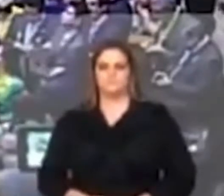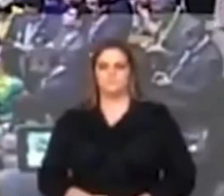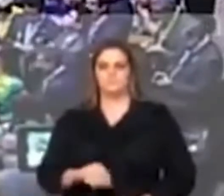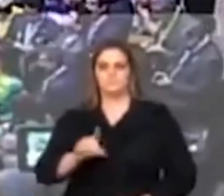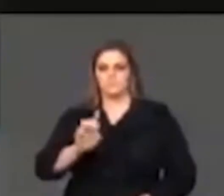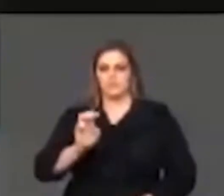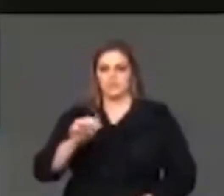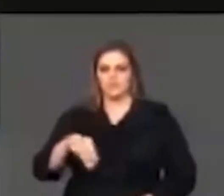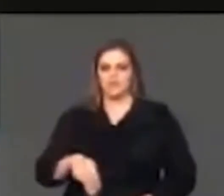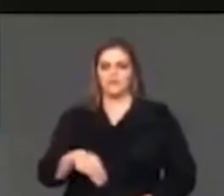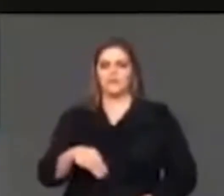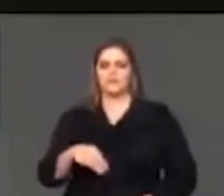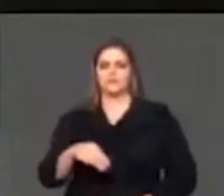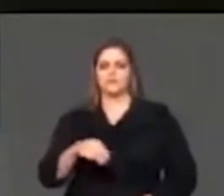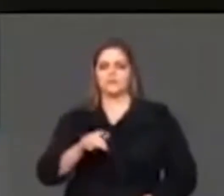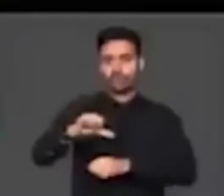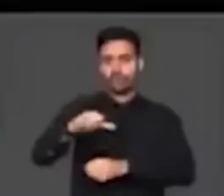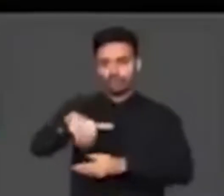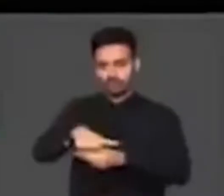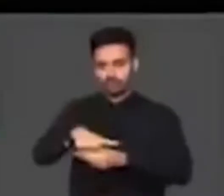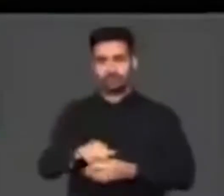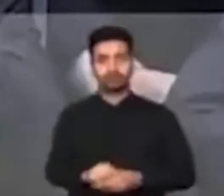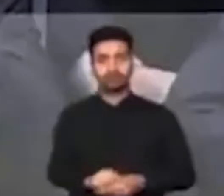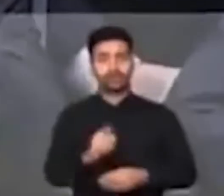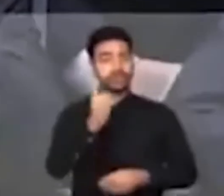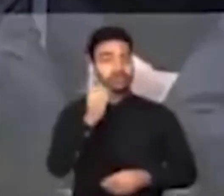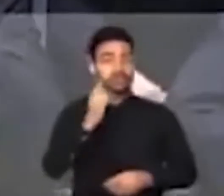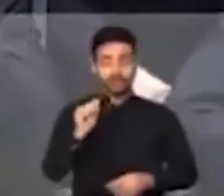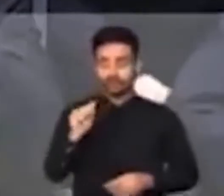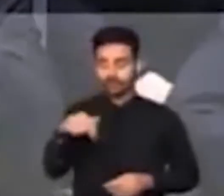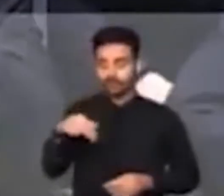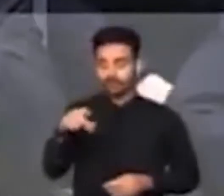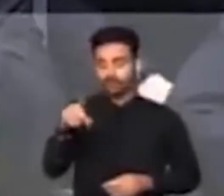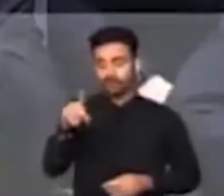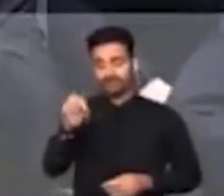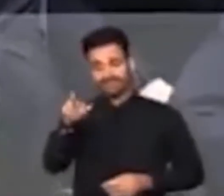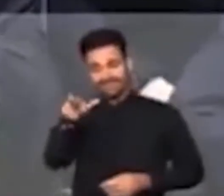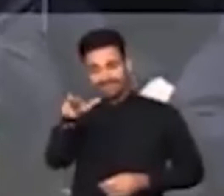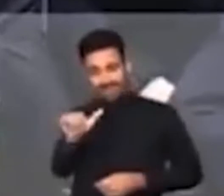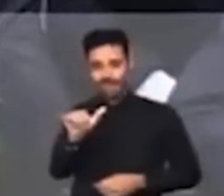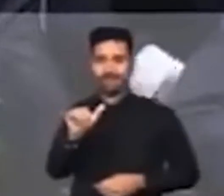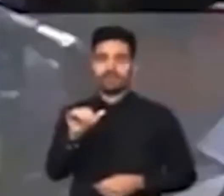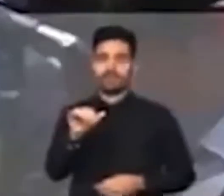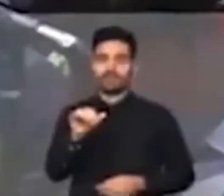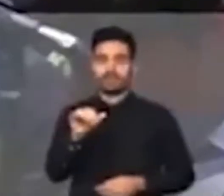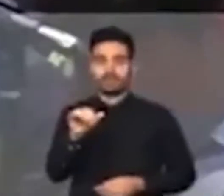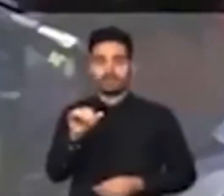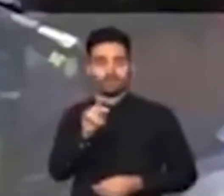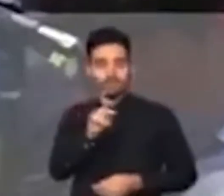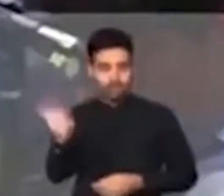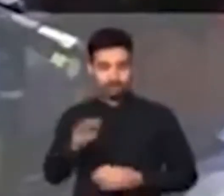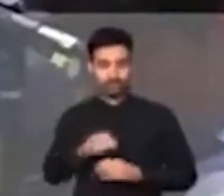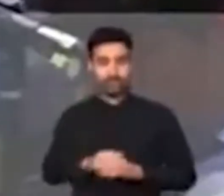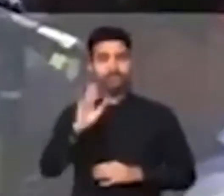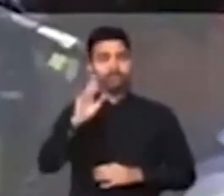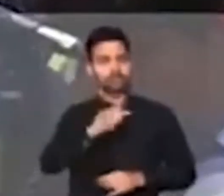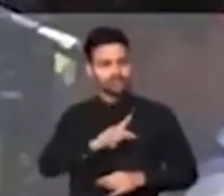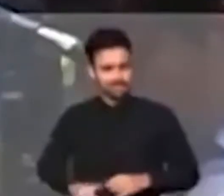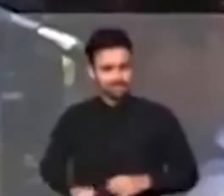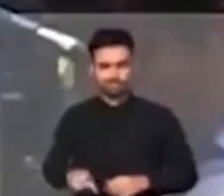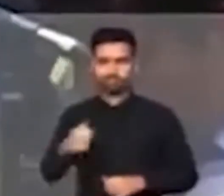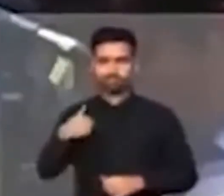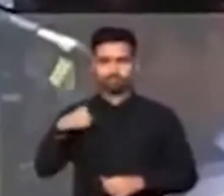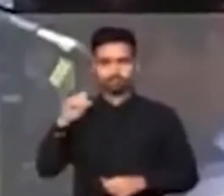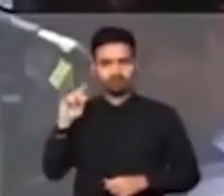DEM, Mato Grosso do Sul, voto sim. Deputado Andrei Sanches, do PT. Presidente, meu primeiro